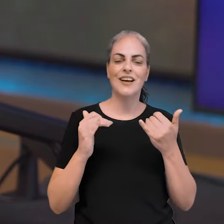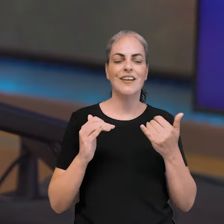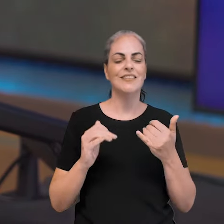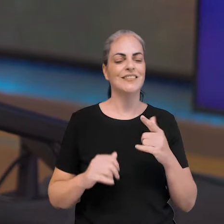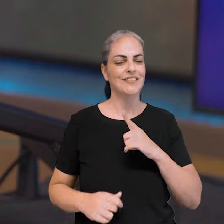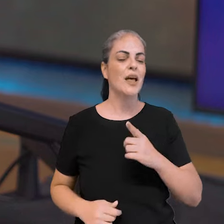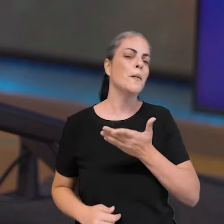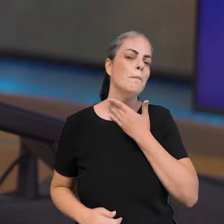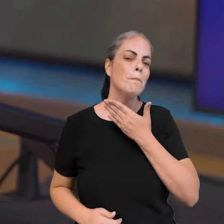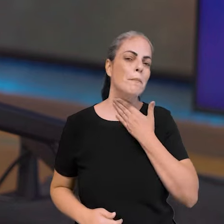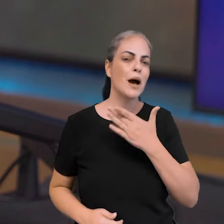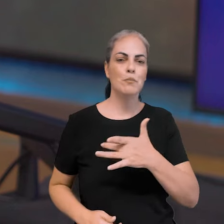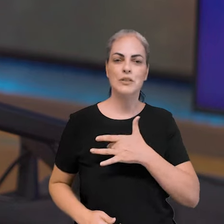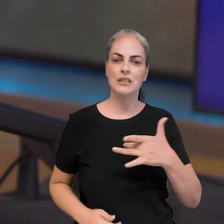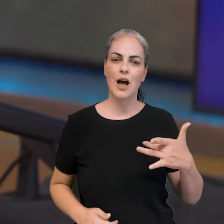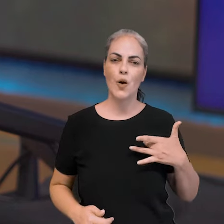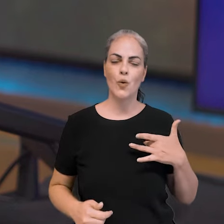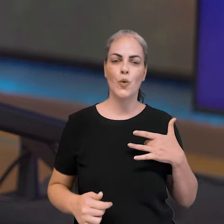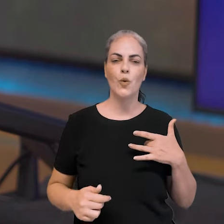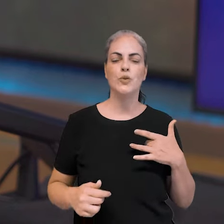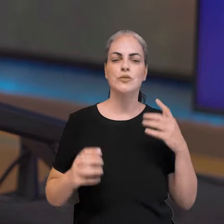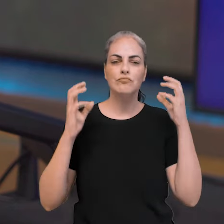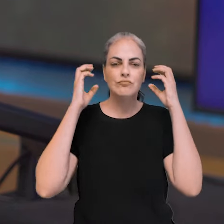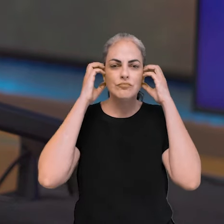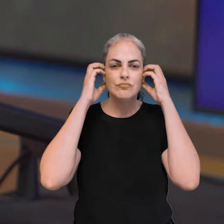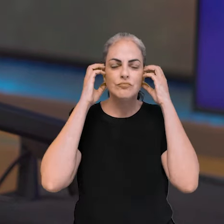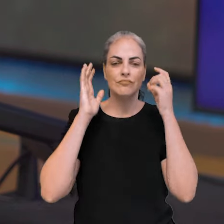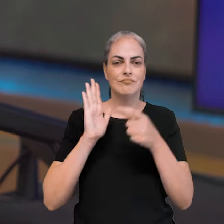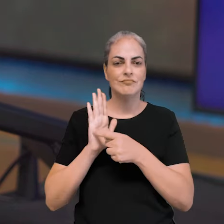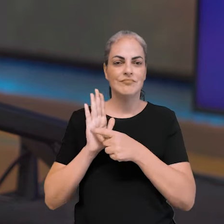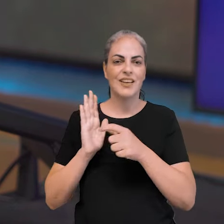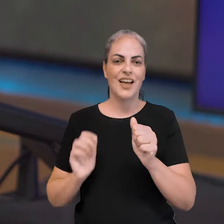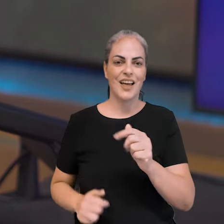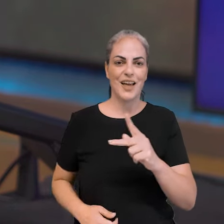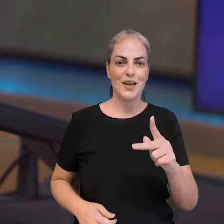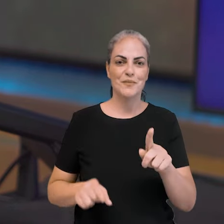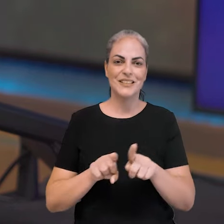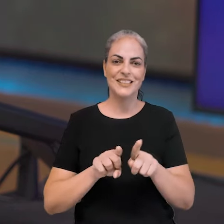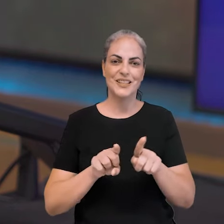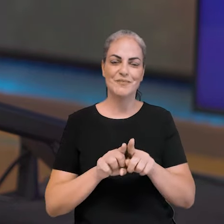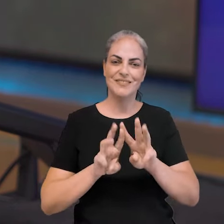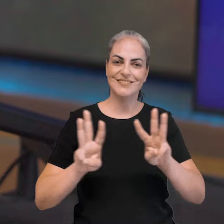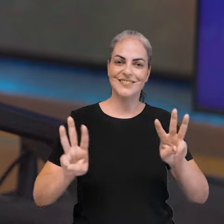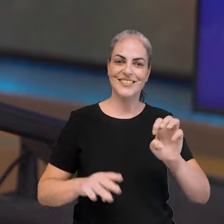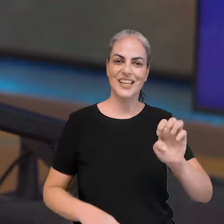Papo Saúde do Ministério da Saúde, que está disponível no Spotify e no site do EBC.